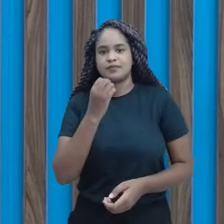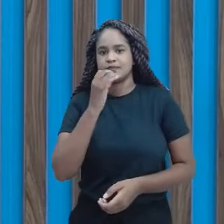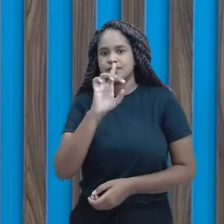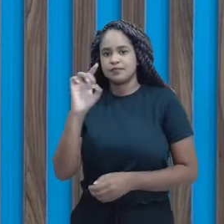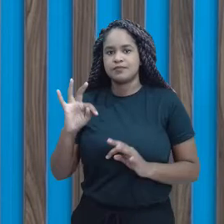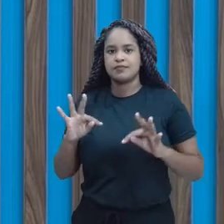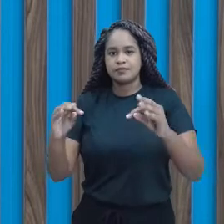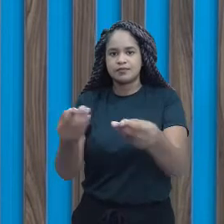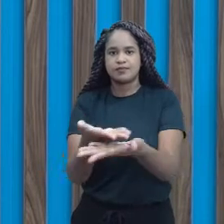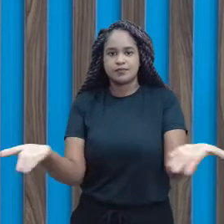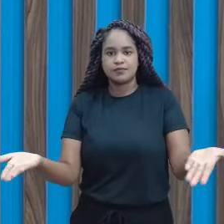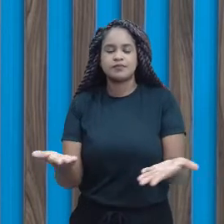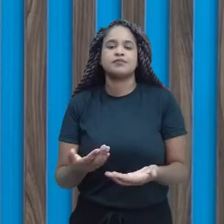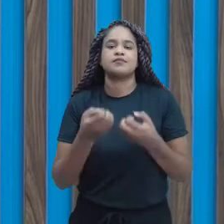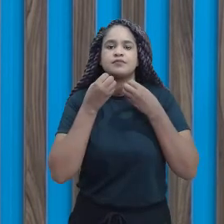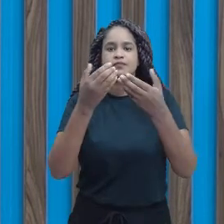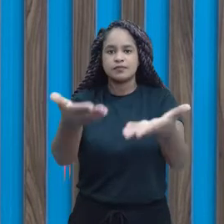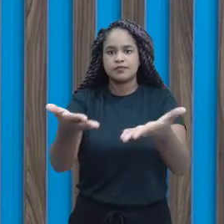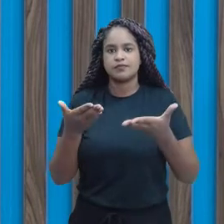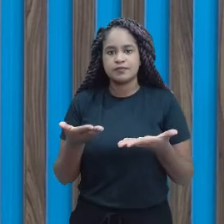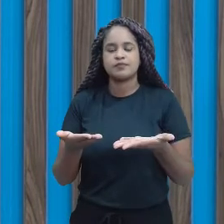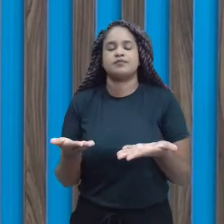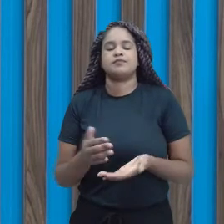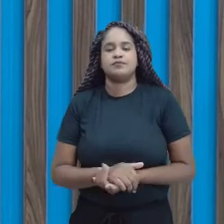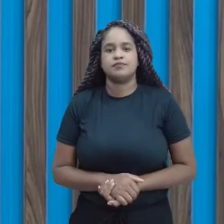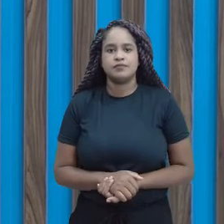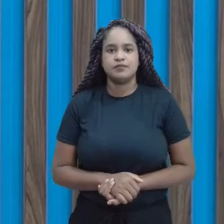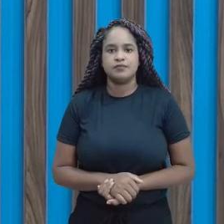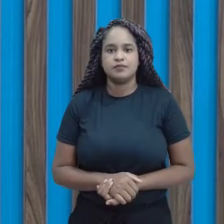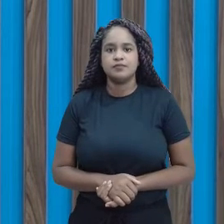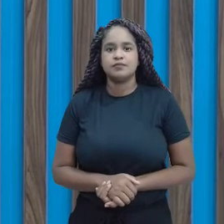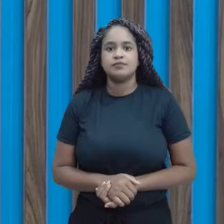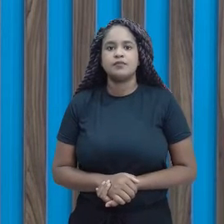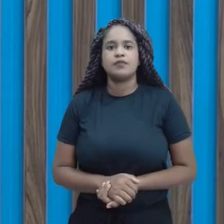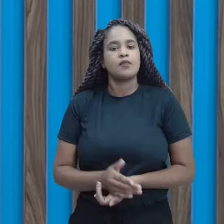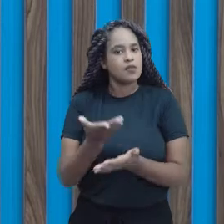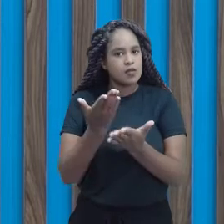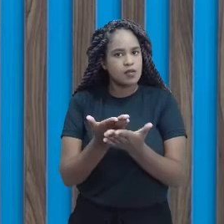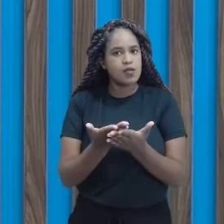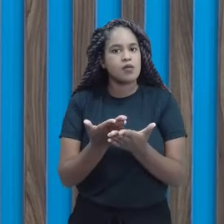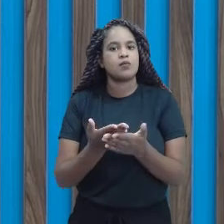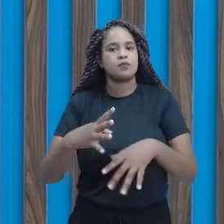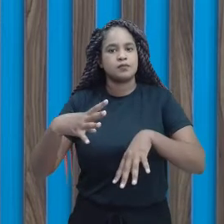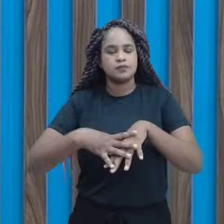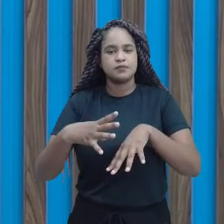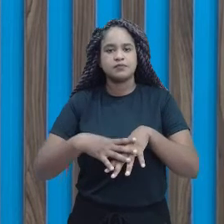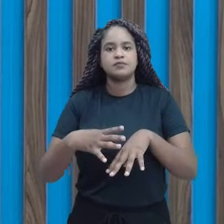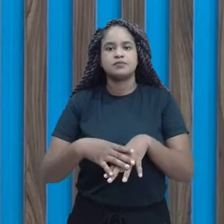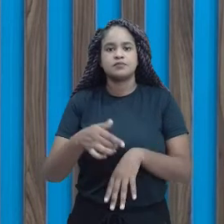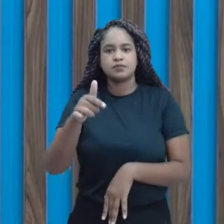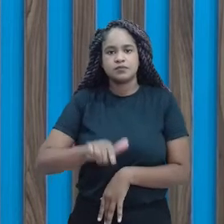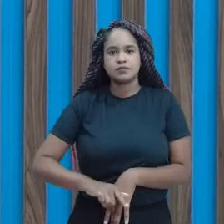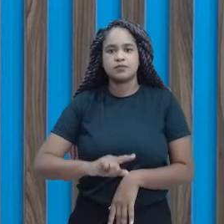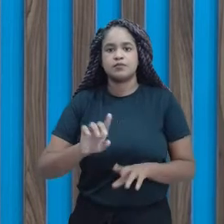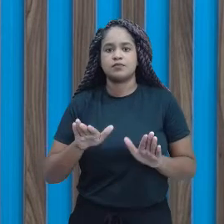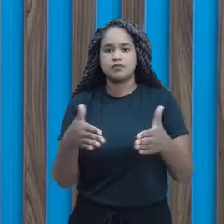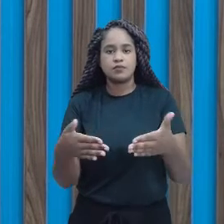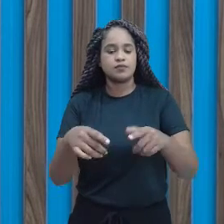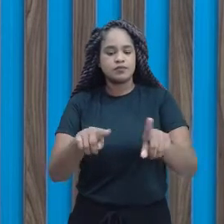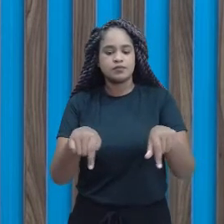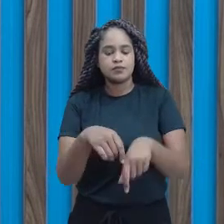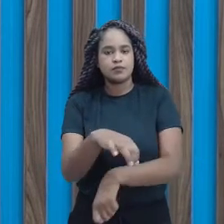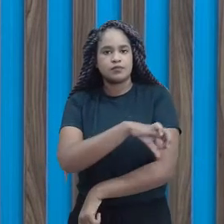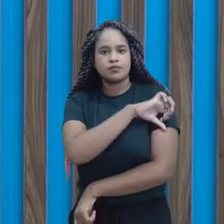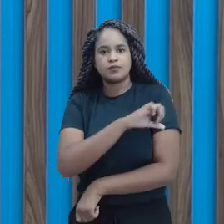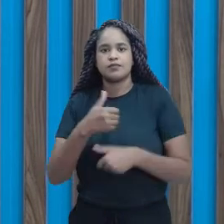dia a todos, sejam muito bem-vindos e bem-vindas a mais uma aula de matemática para as turmas do 9º ano. Eu